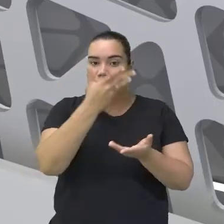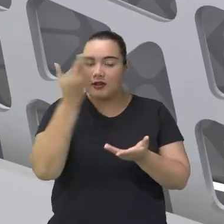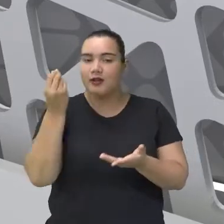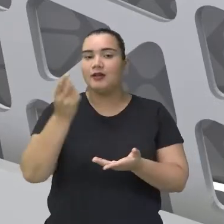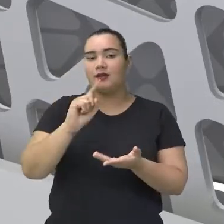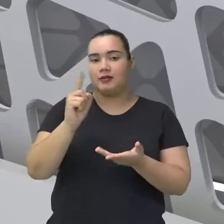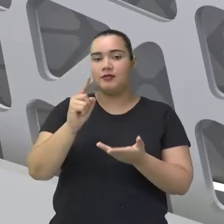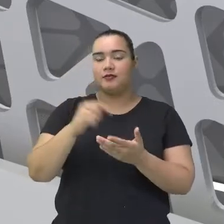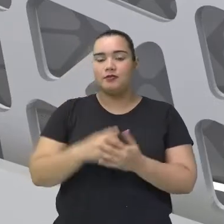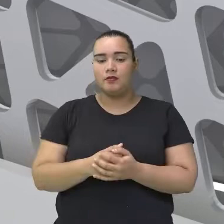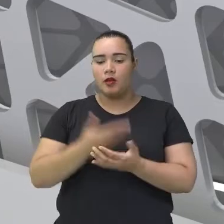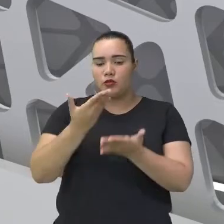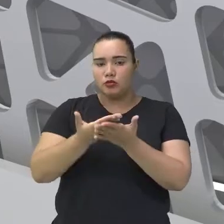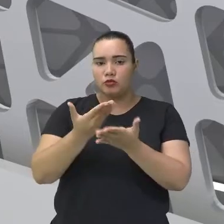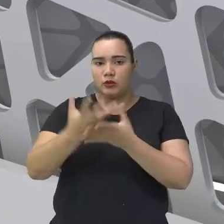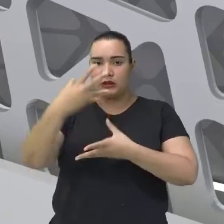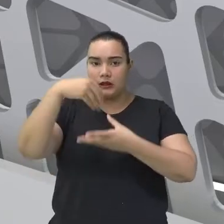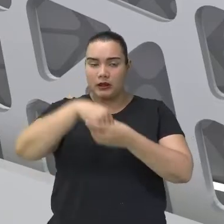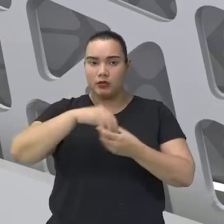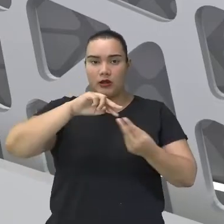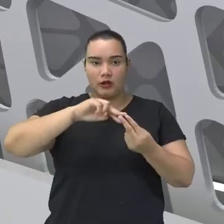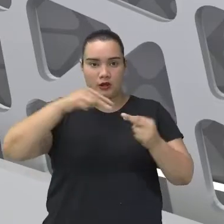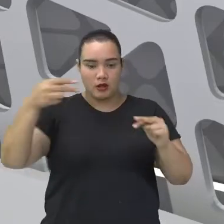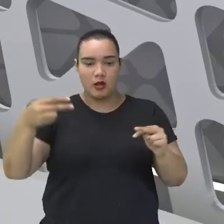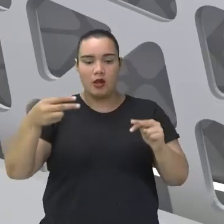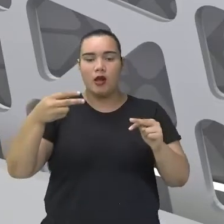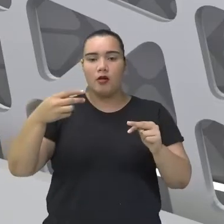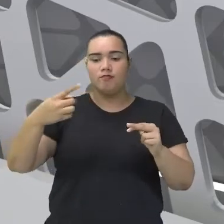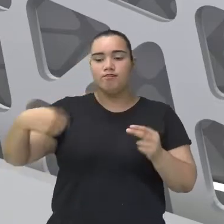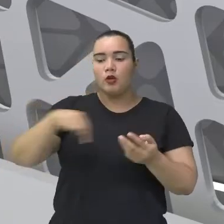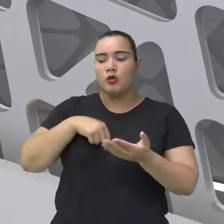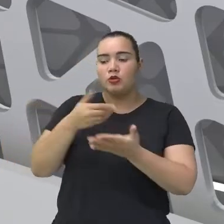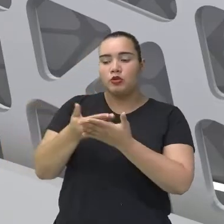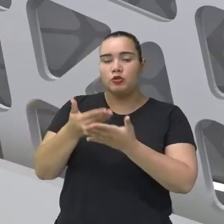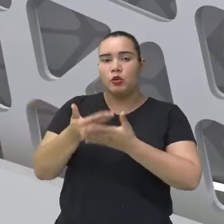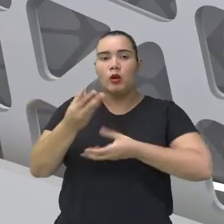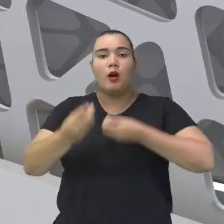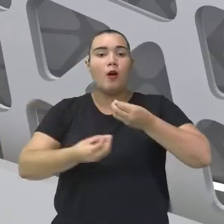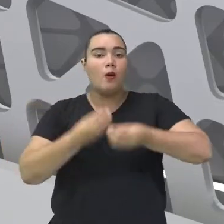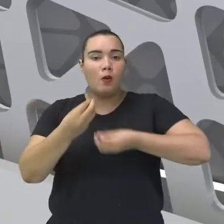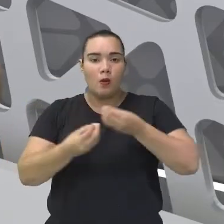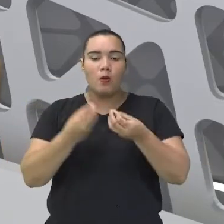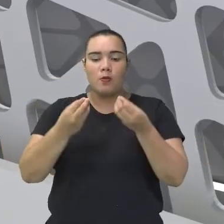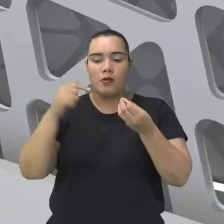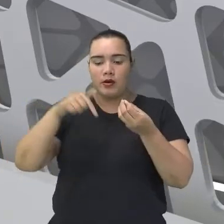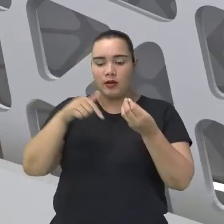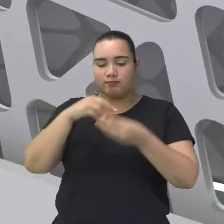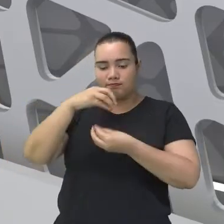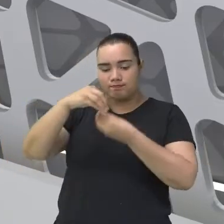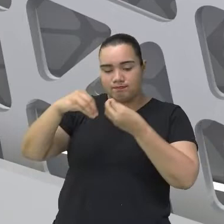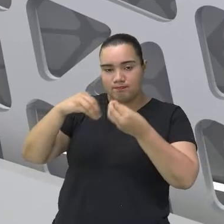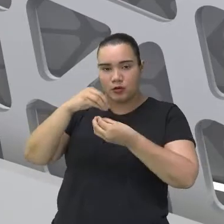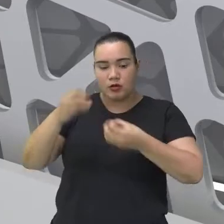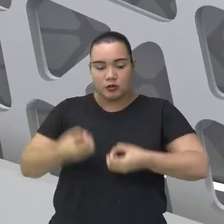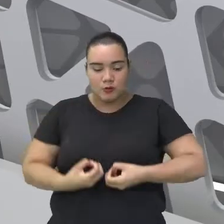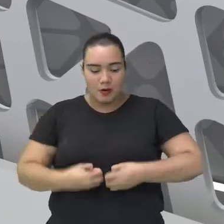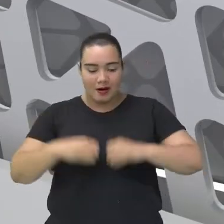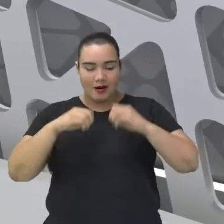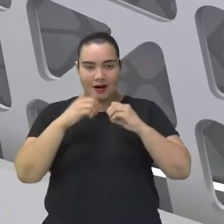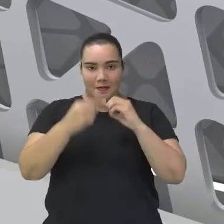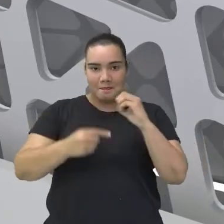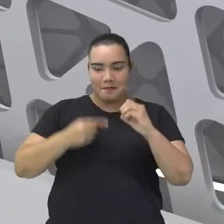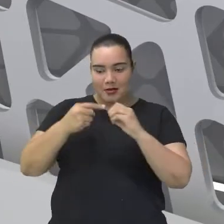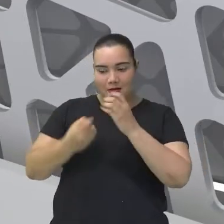esquecerem. Nos estudos de genética, a gente estuda como que nessa formação dos gametas